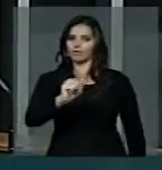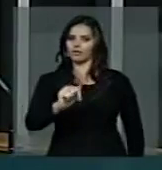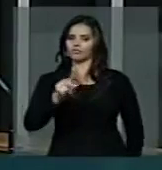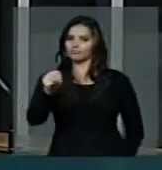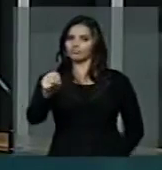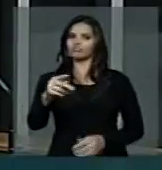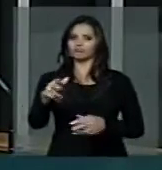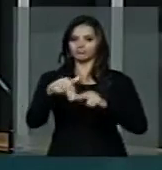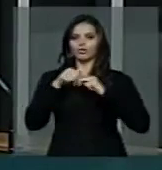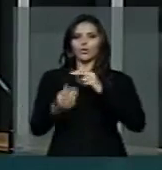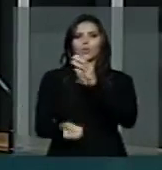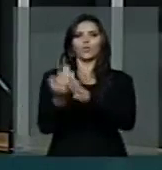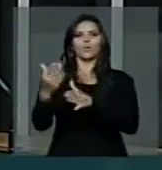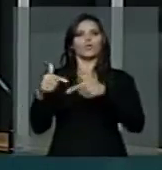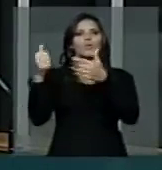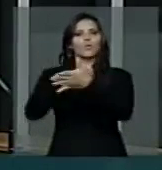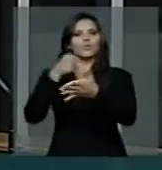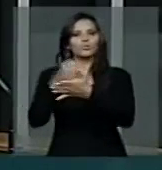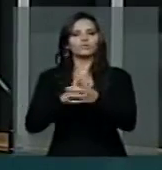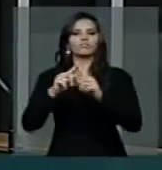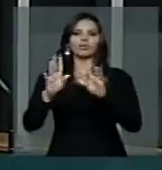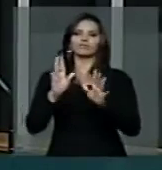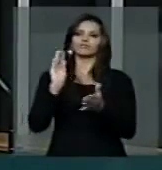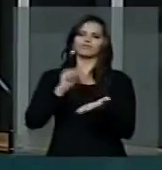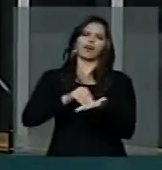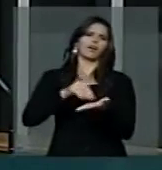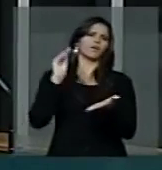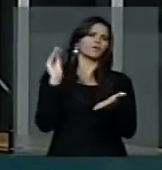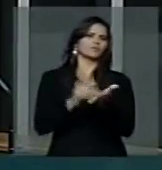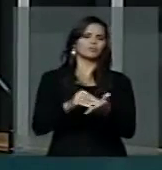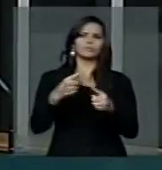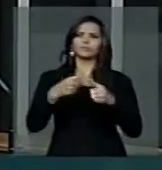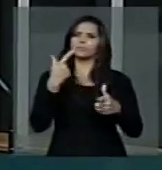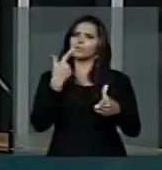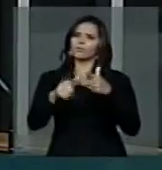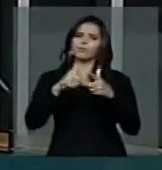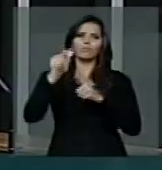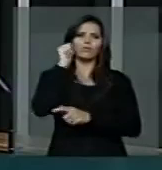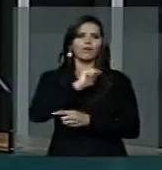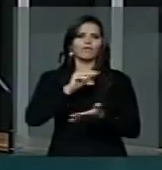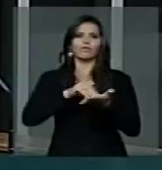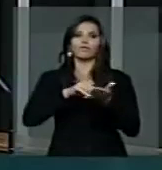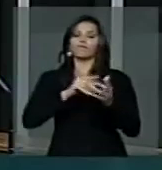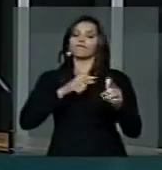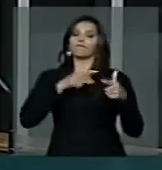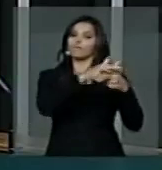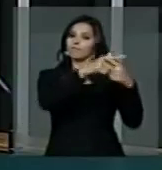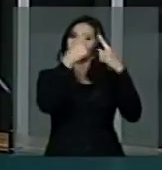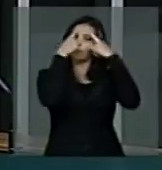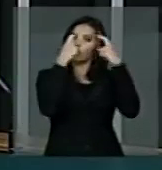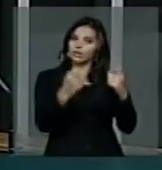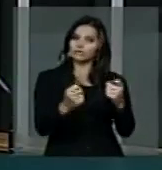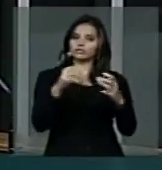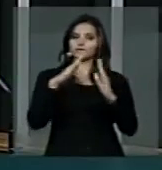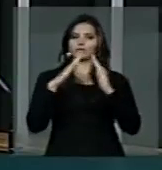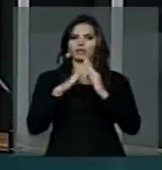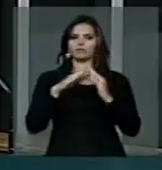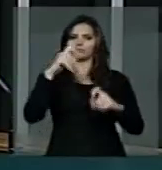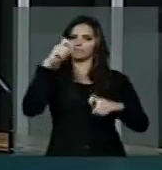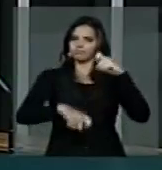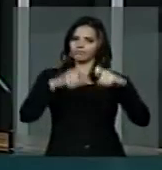luta, mas ainda são insuficientes perto da dimensão do problema. Violência doméstica, estupros,